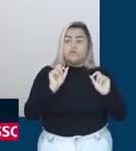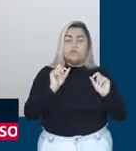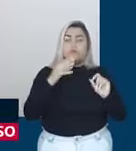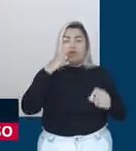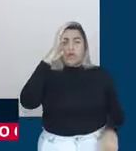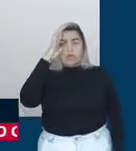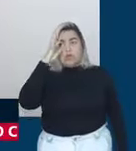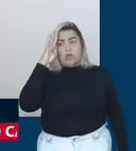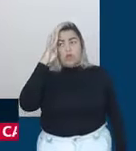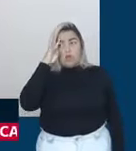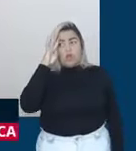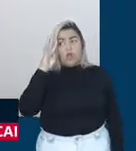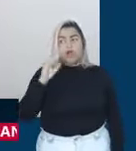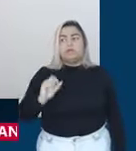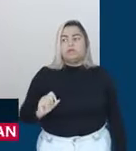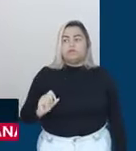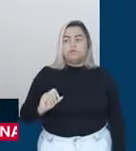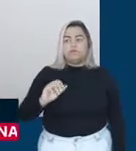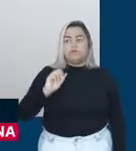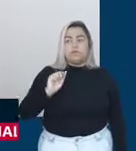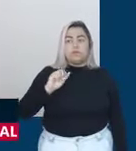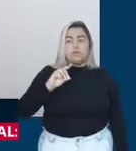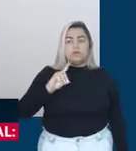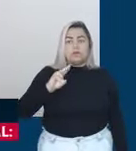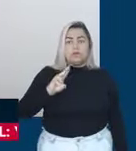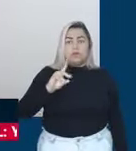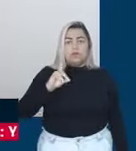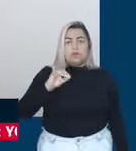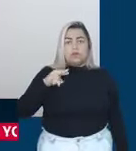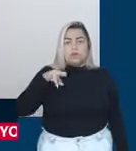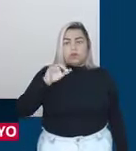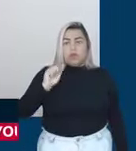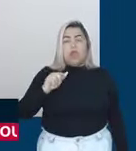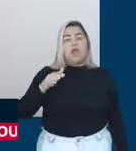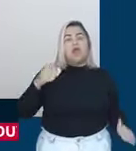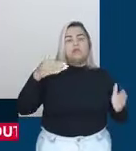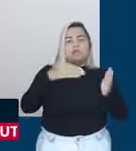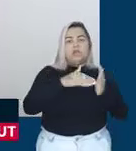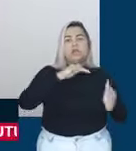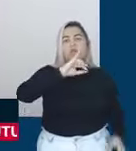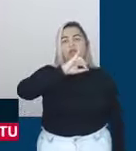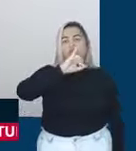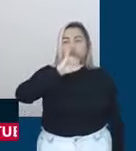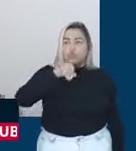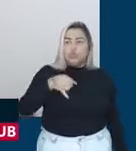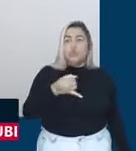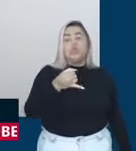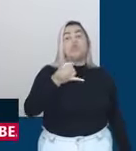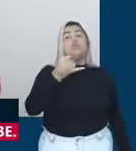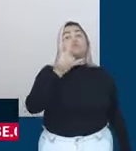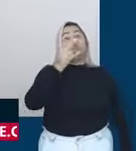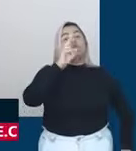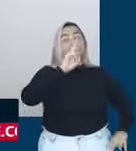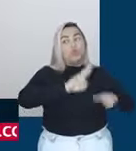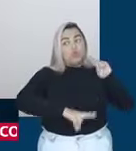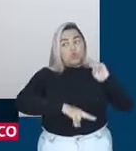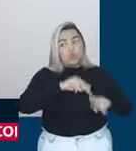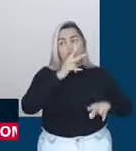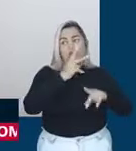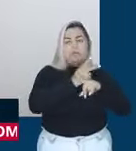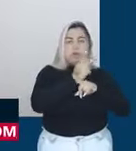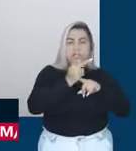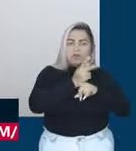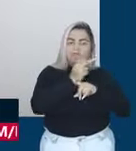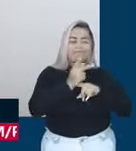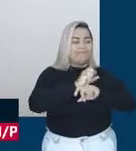né? Audiências públicas, até julho, já estão agendadas a 12, porque é uma procura muito grande,